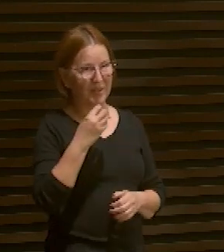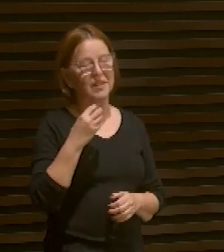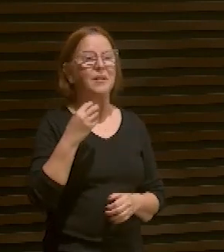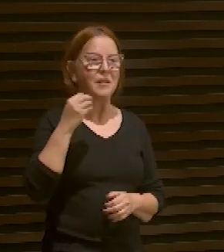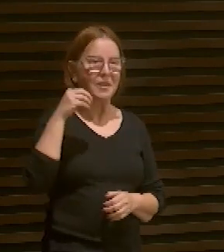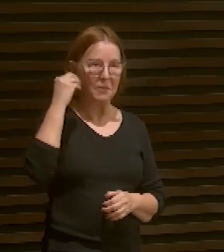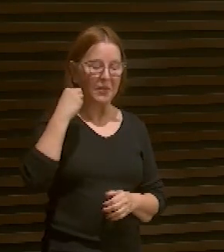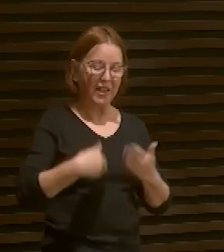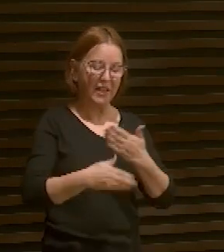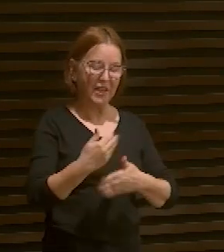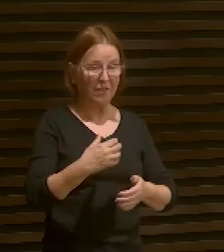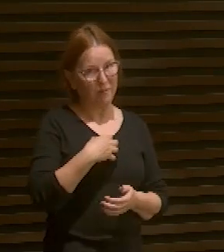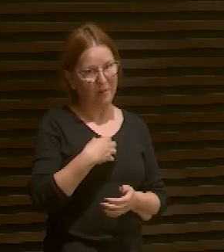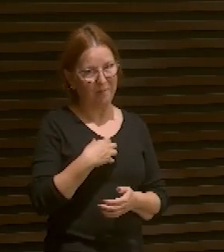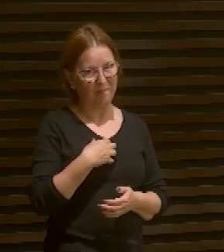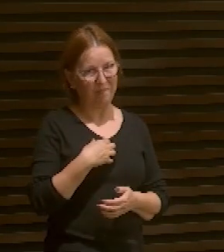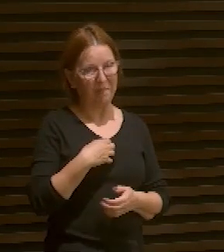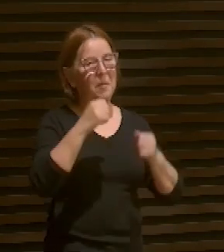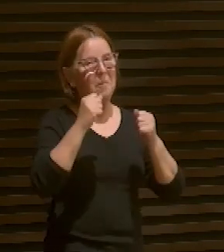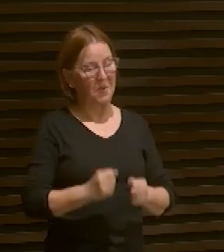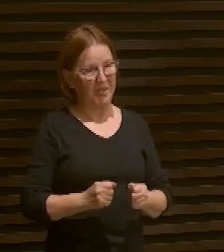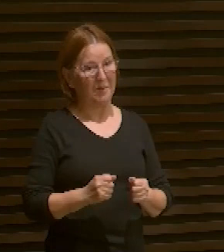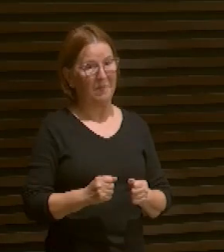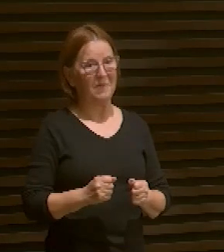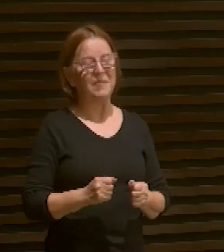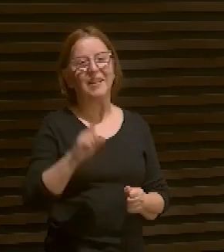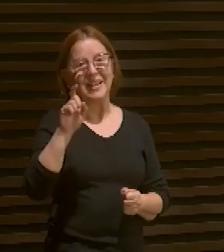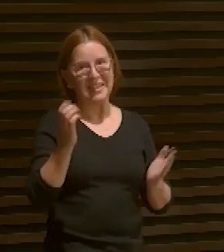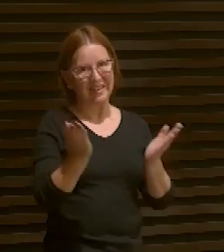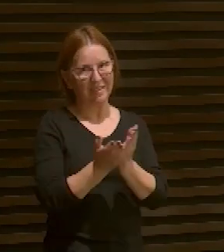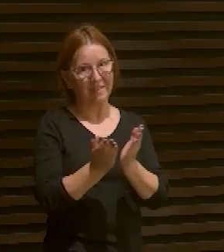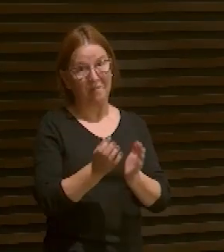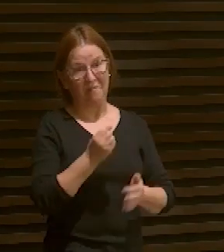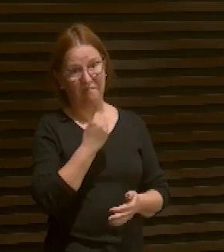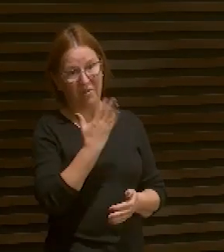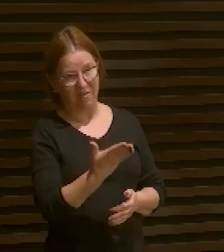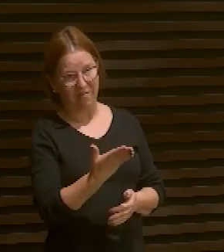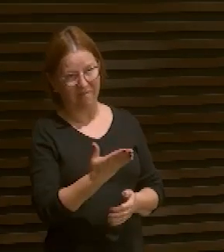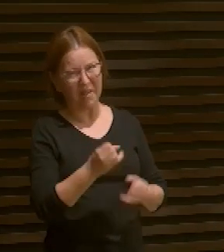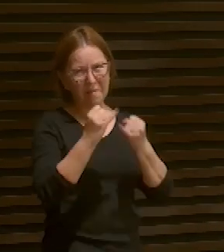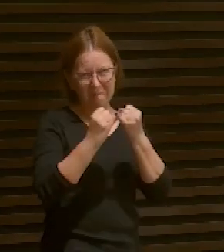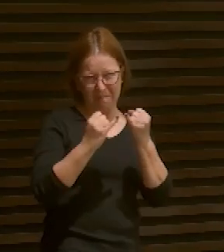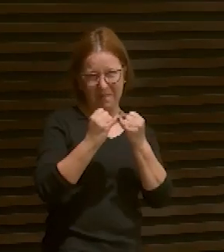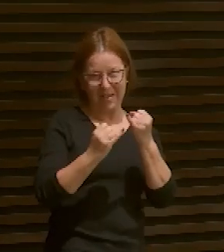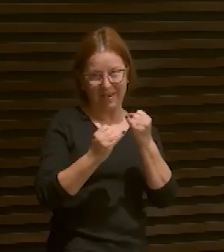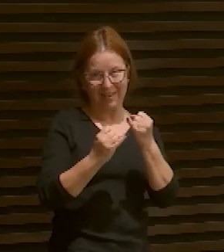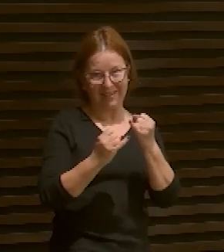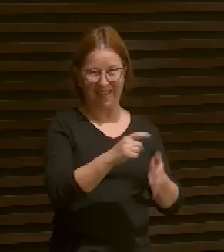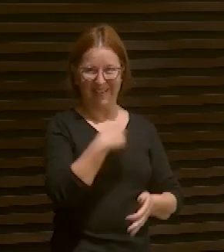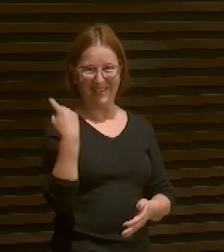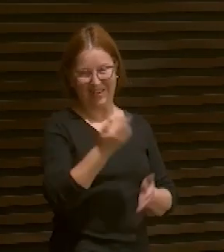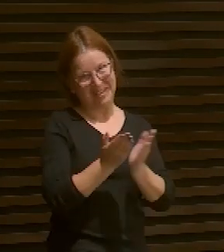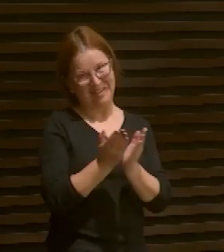comportamento. Nós podemos ser cristãos bons, podemos parecer que somos cristãos, mas